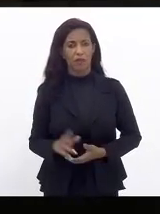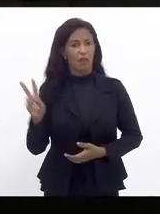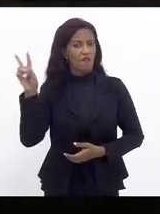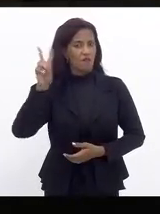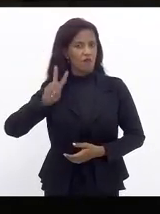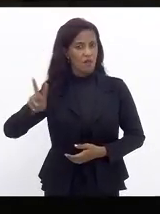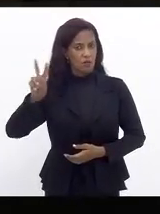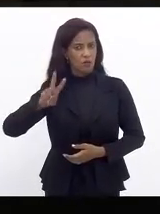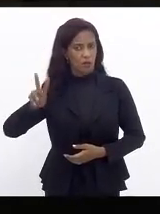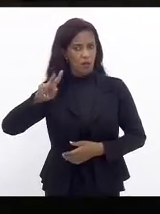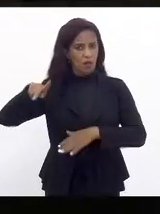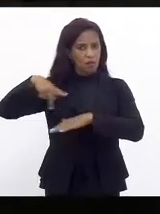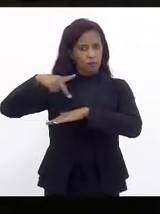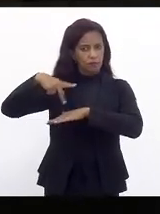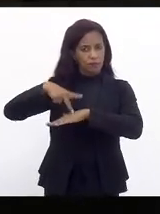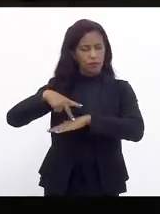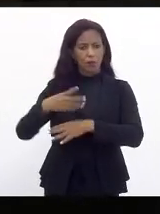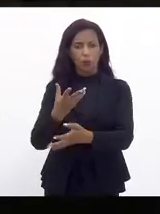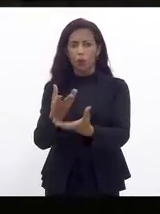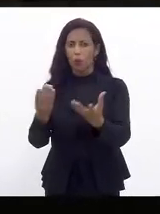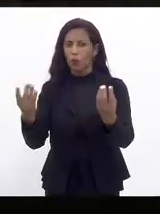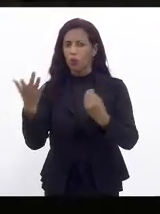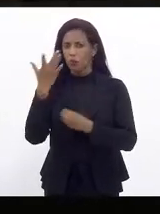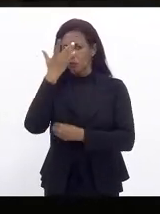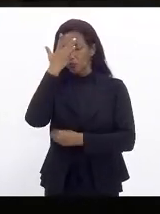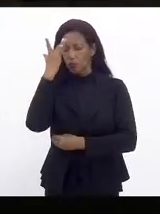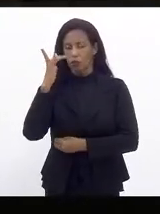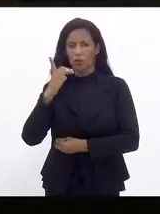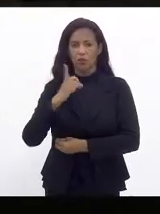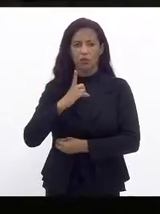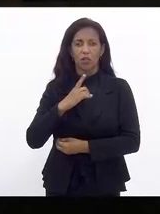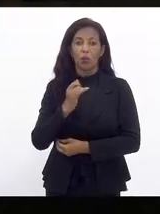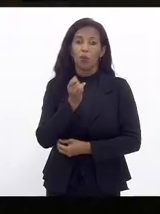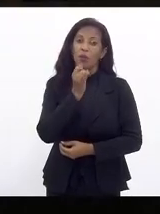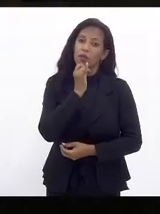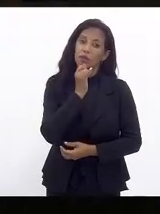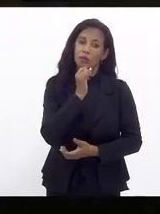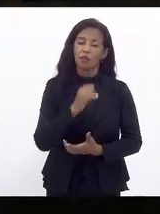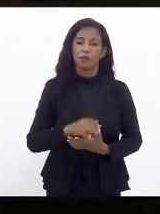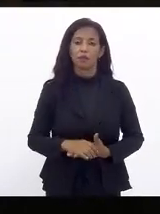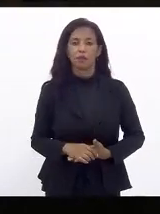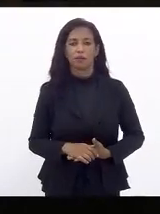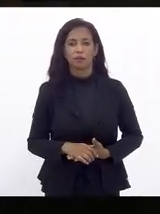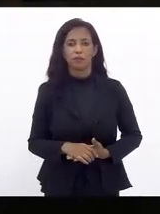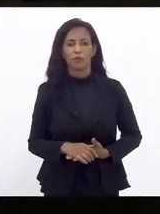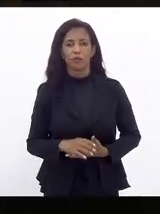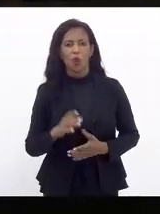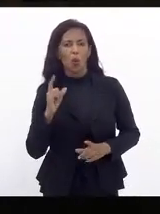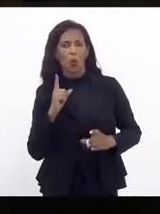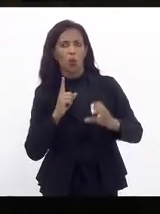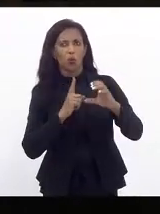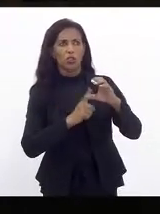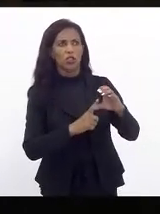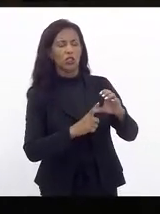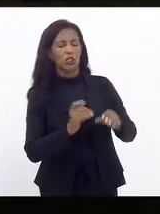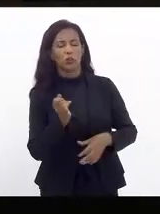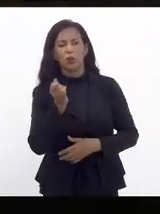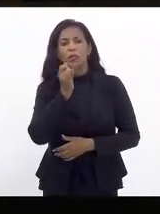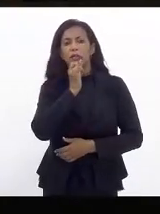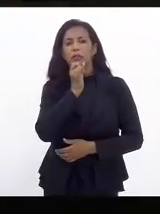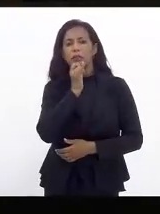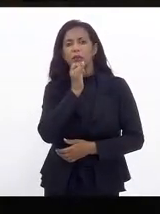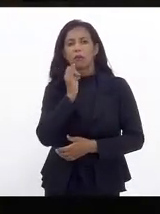por exemplo, que muitas pessoas tendem a utilizar como exemplo do comunismo, o